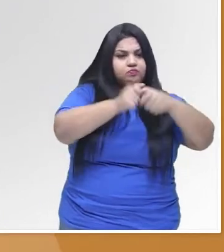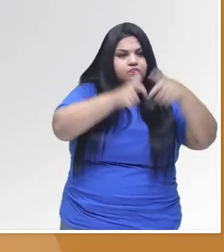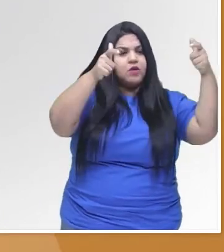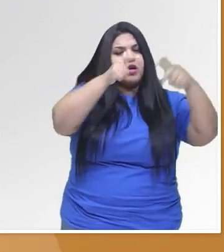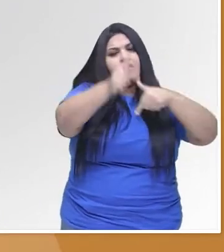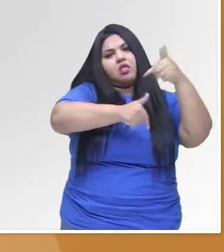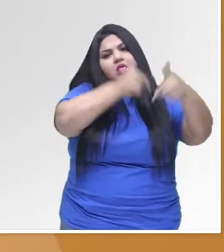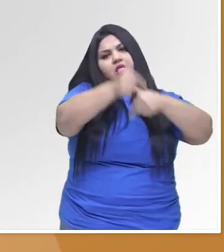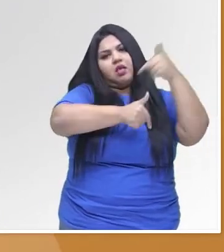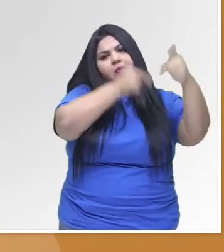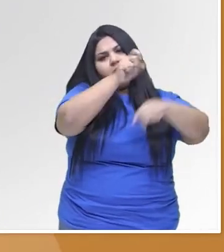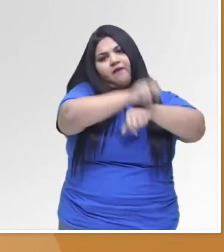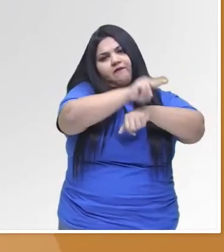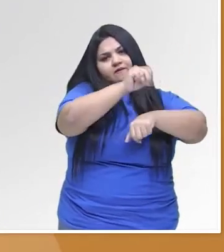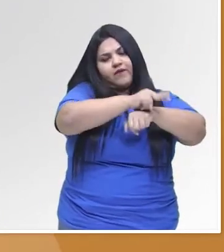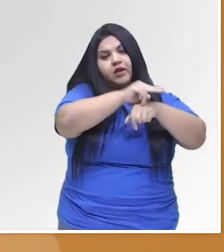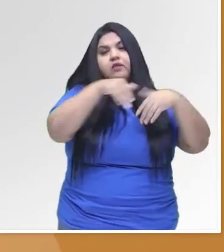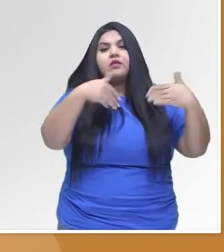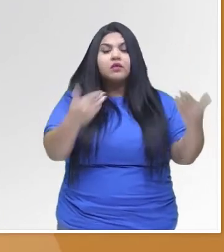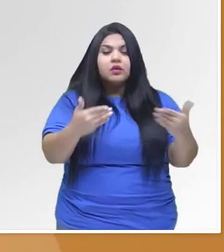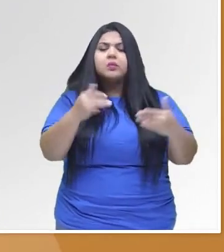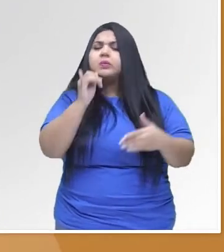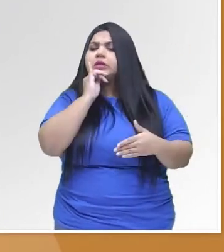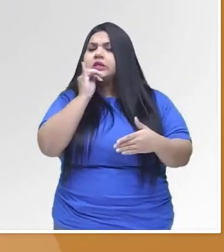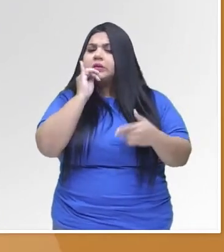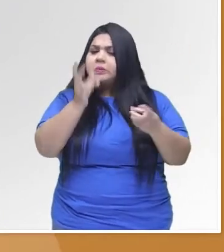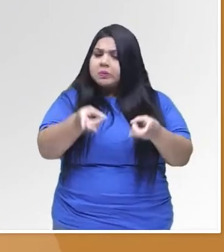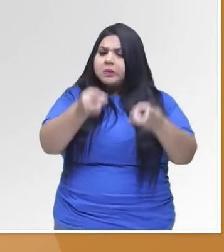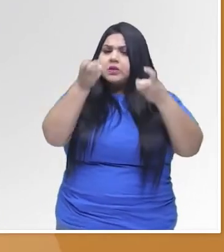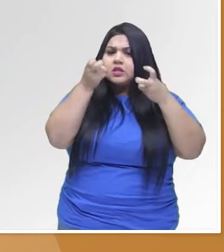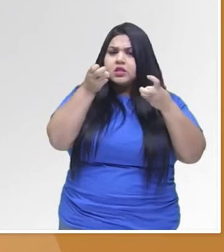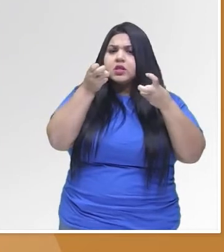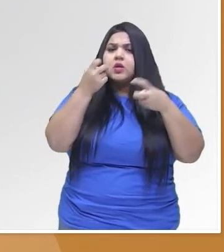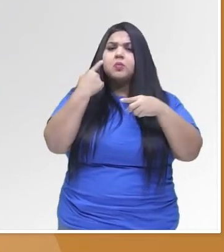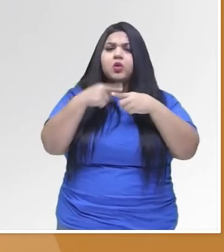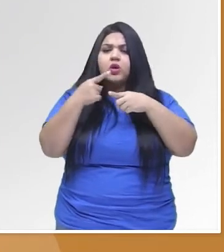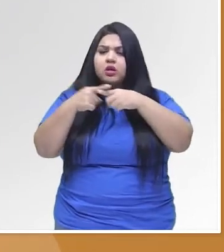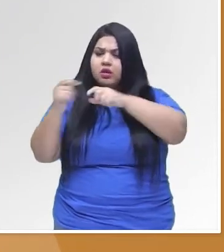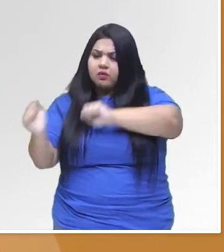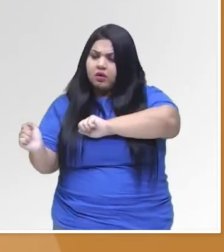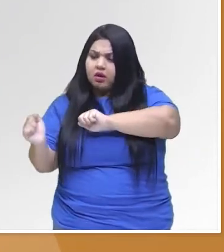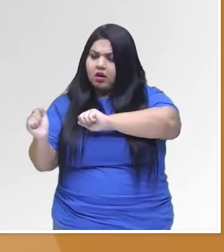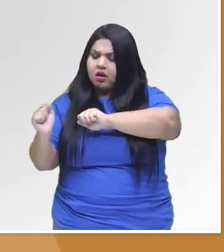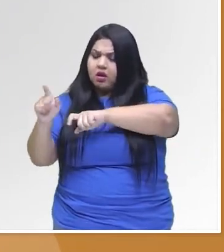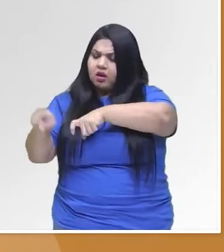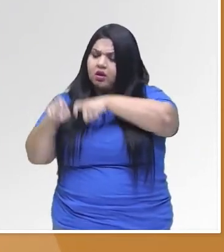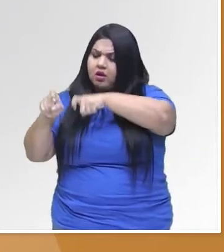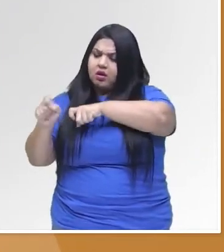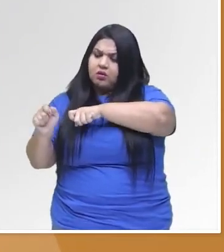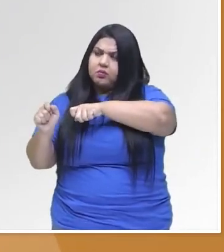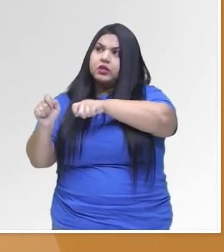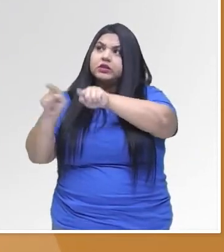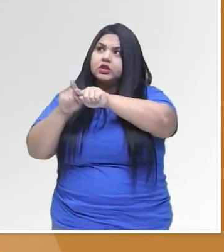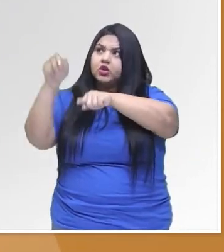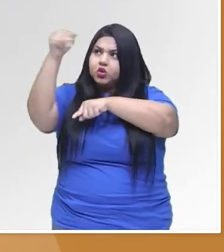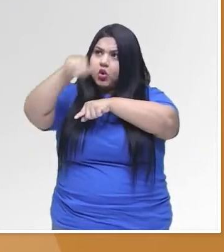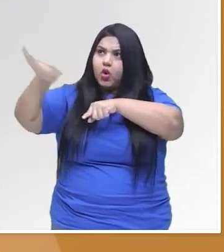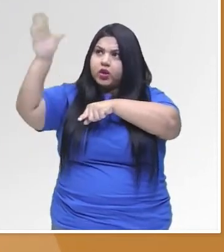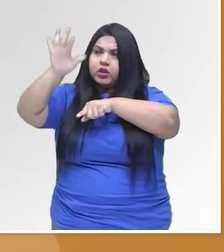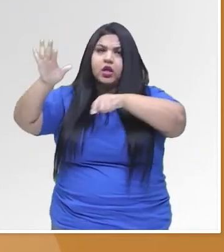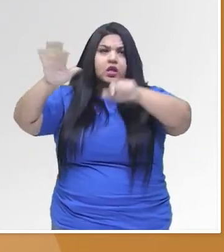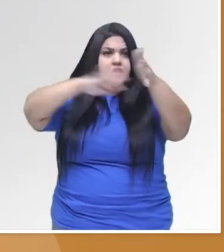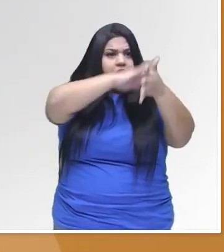Então, você vai perceber, por exemplo, por que houve fluxo migratório, né, do Nordeste da Amazônia para o